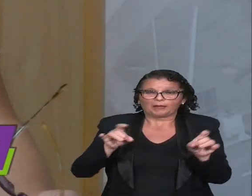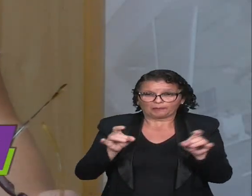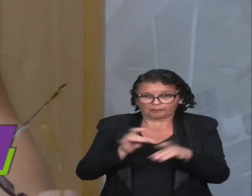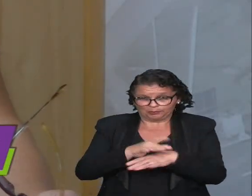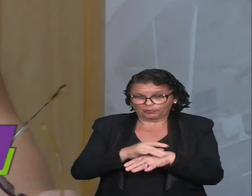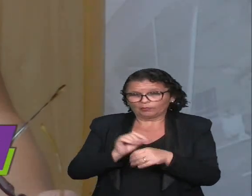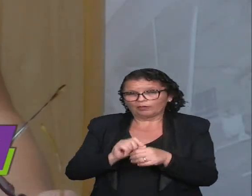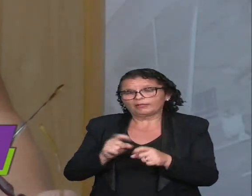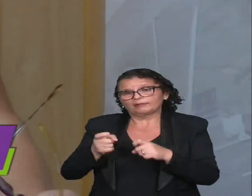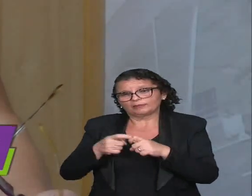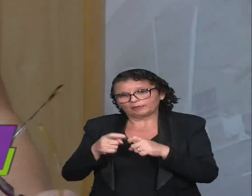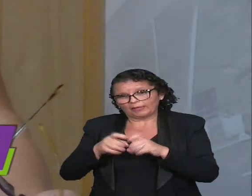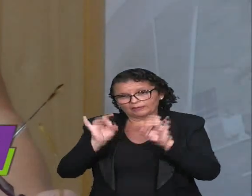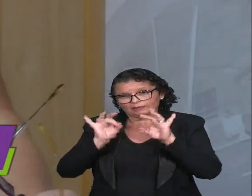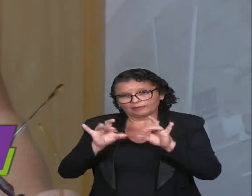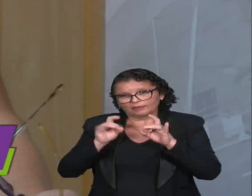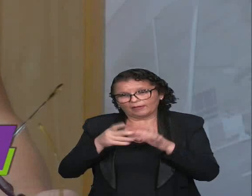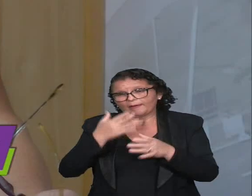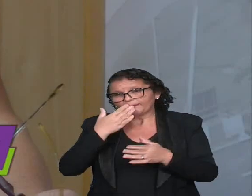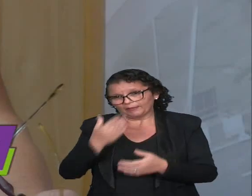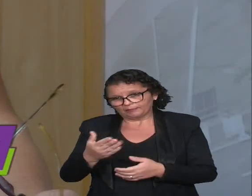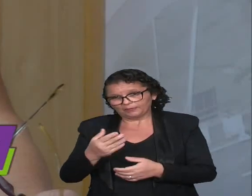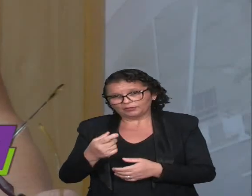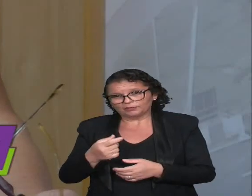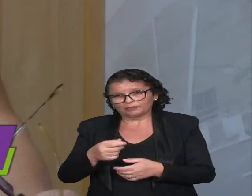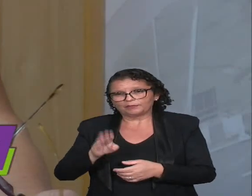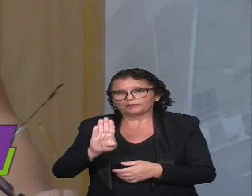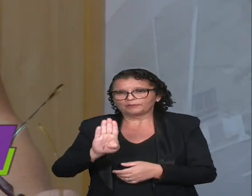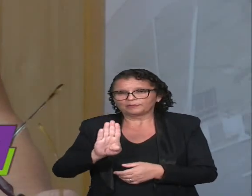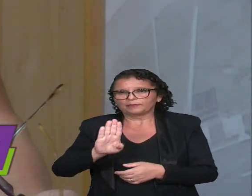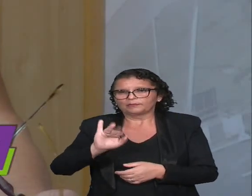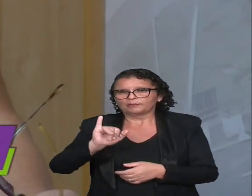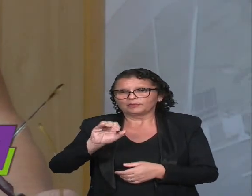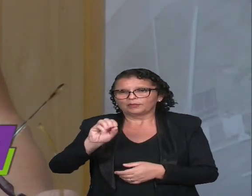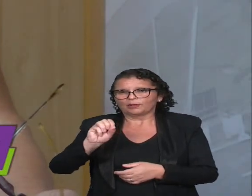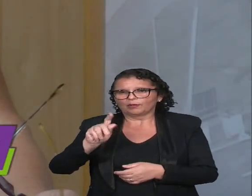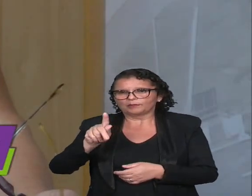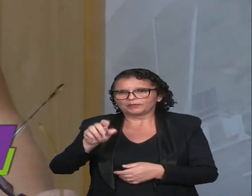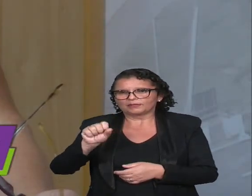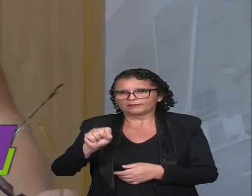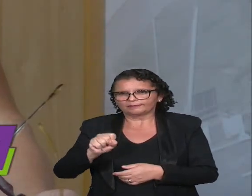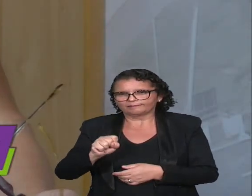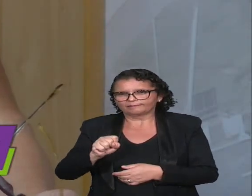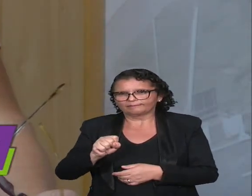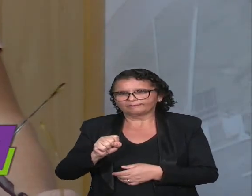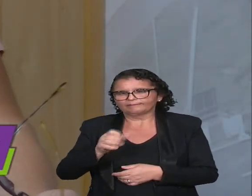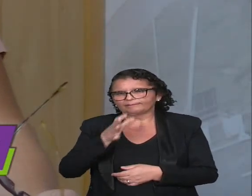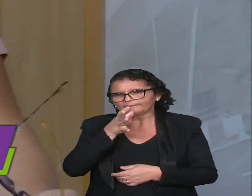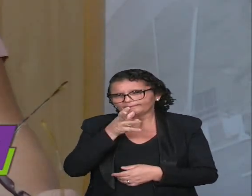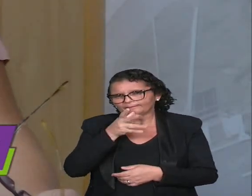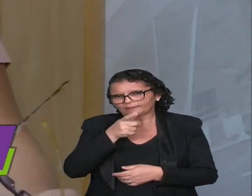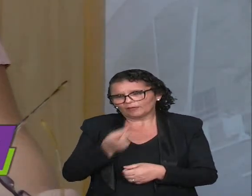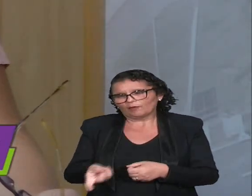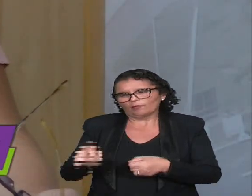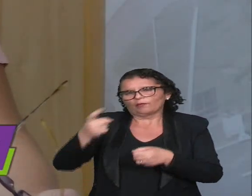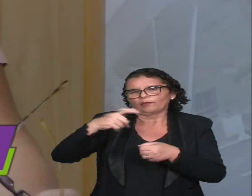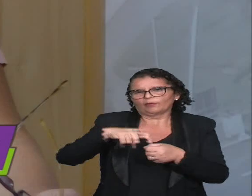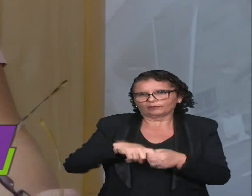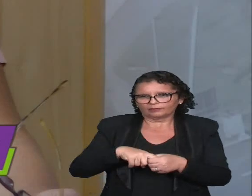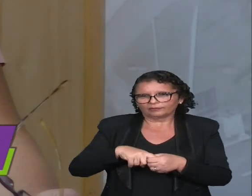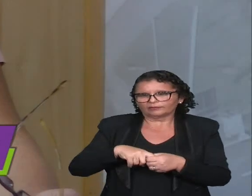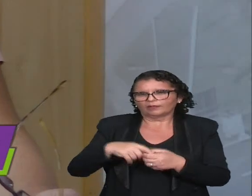especialista vai pedir uma biópsia e essa bió vai voltar de novo pro